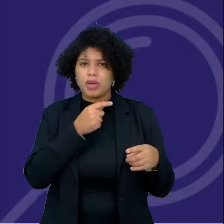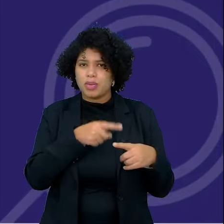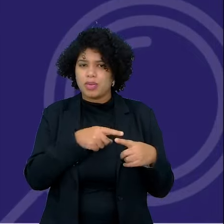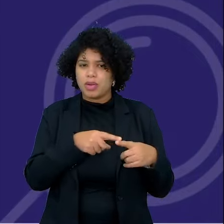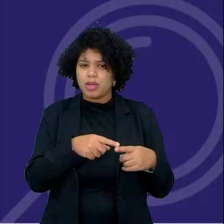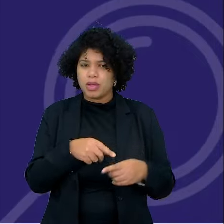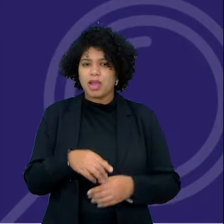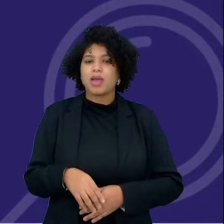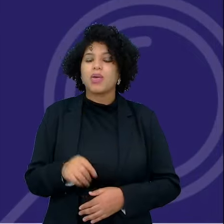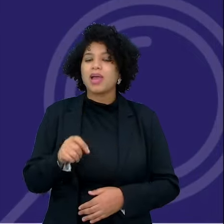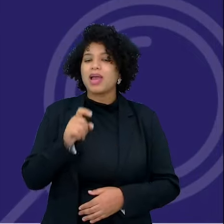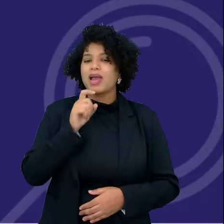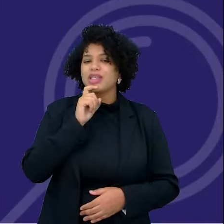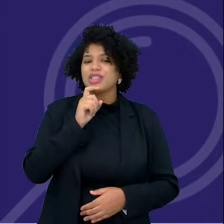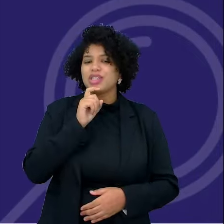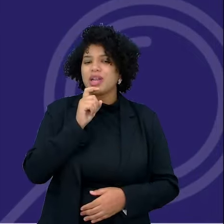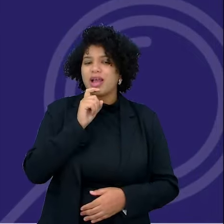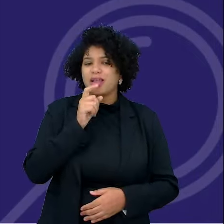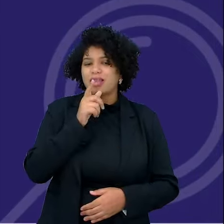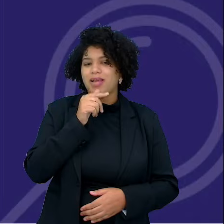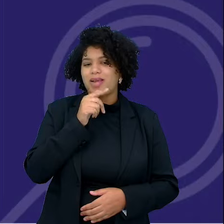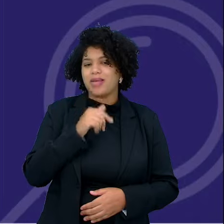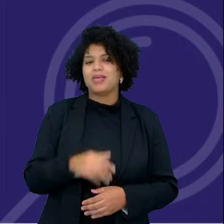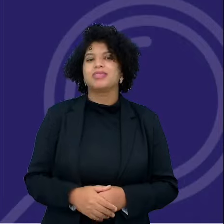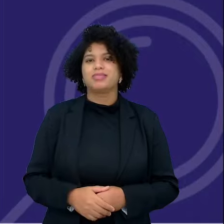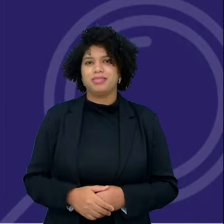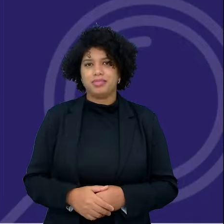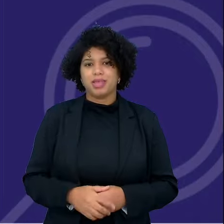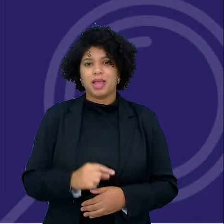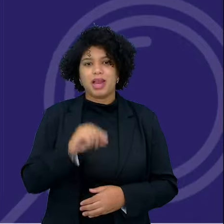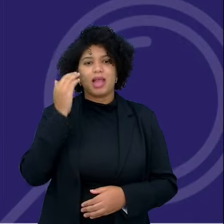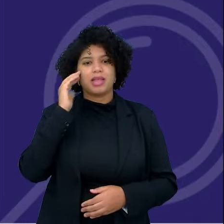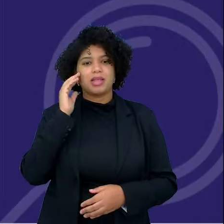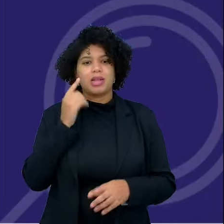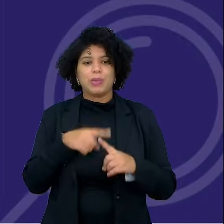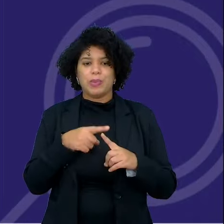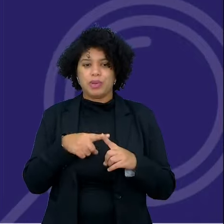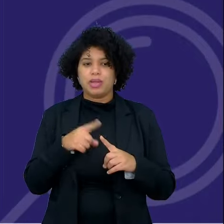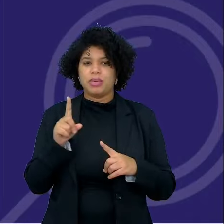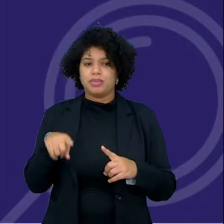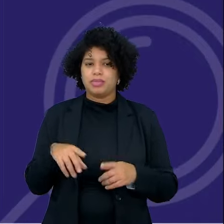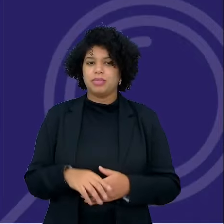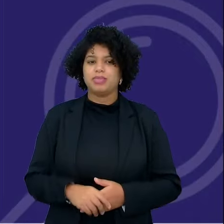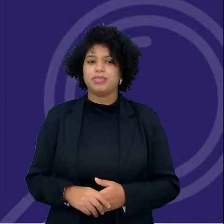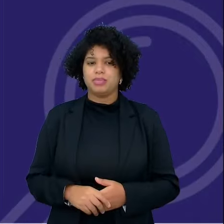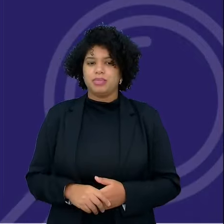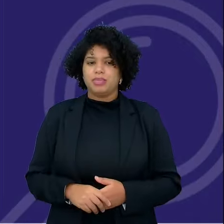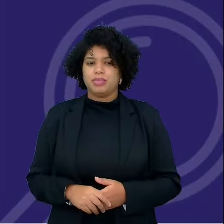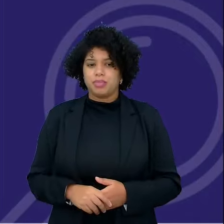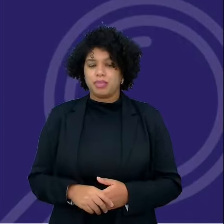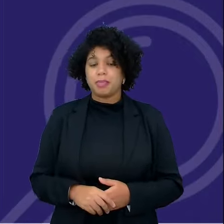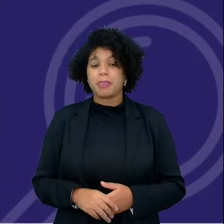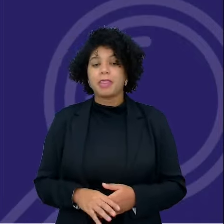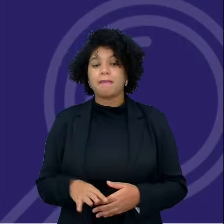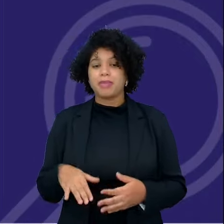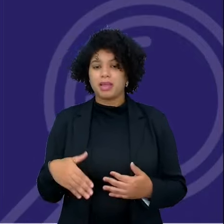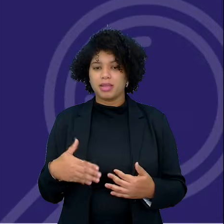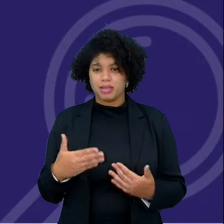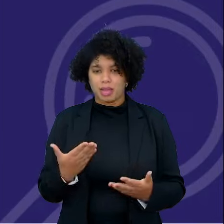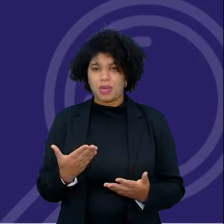água gelada. E aí o aluno tem que tentar entender o porquê. O que eu acho legal, além